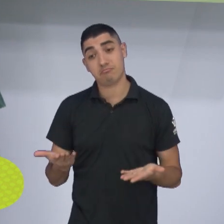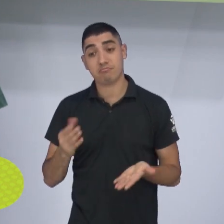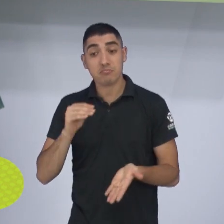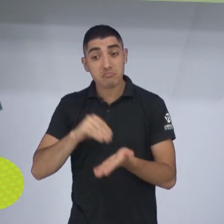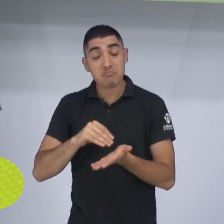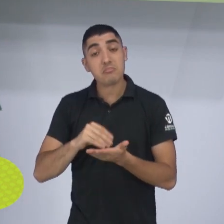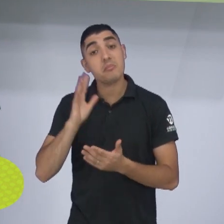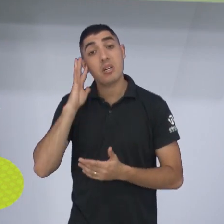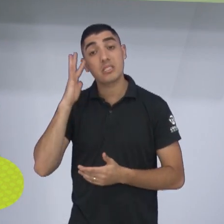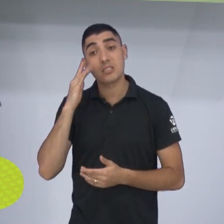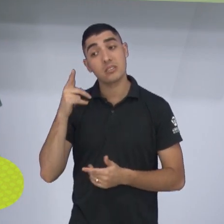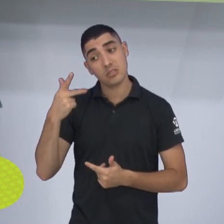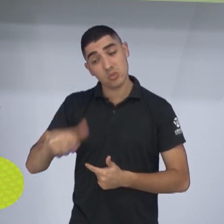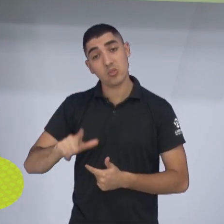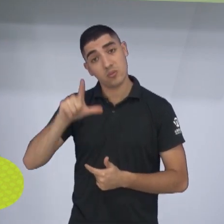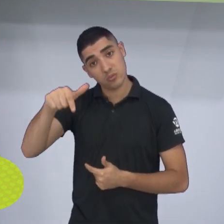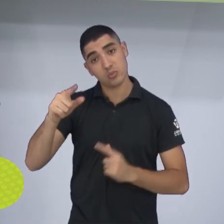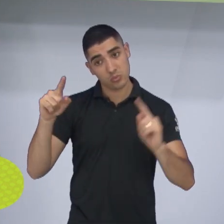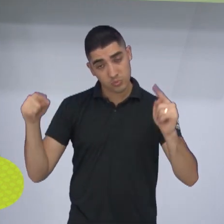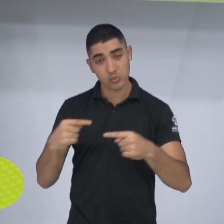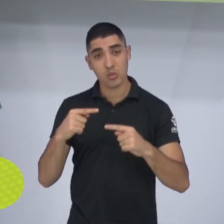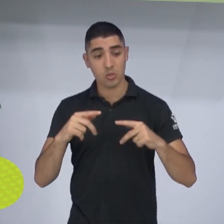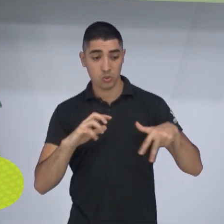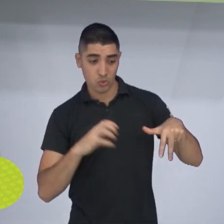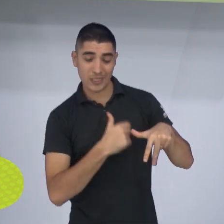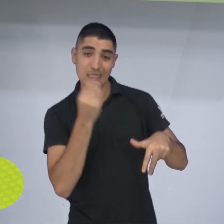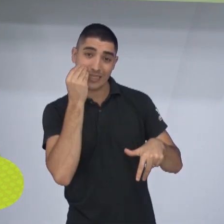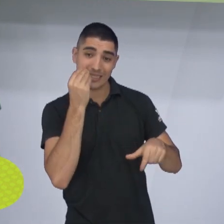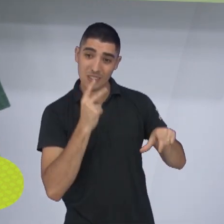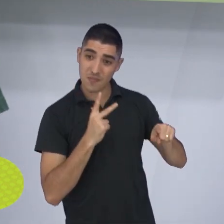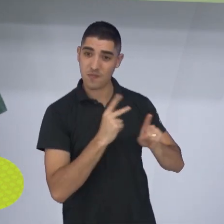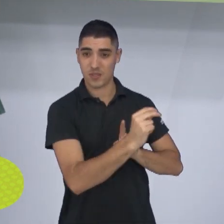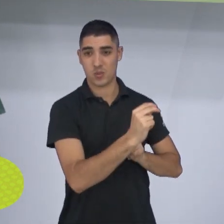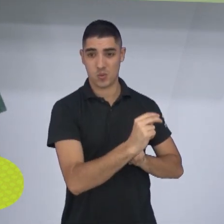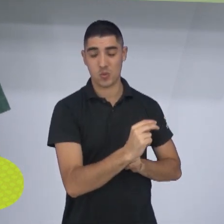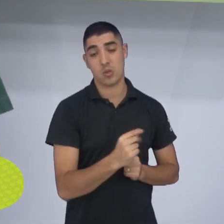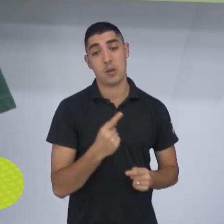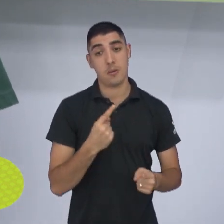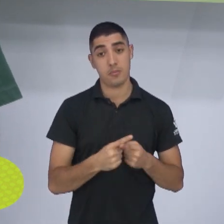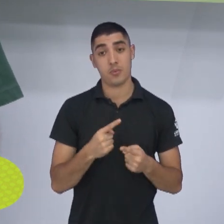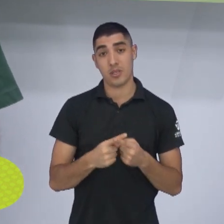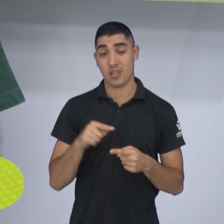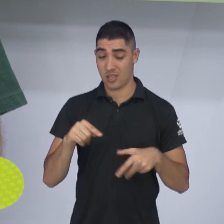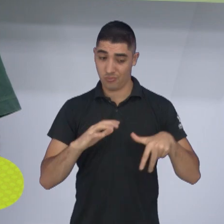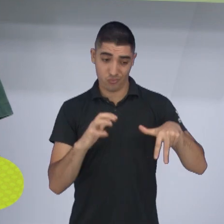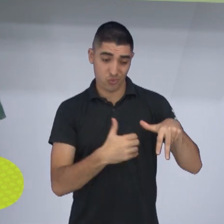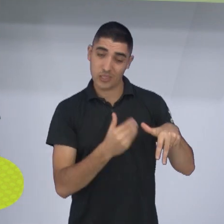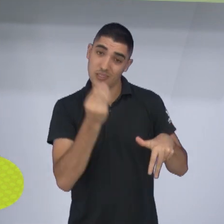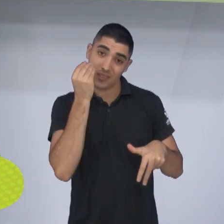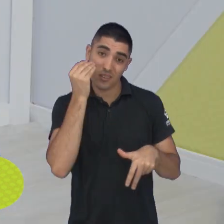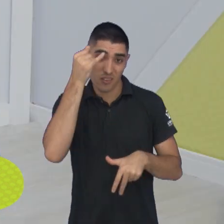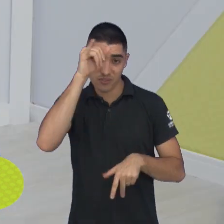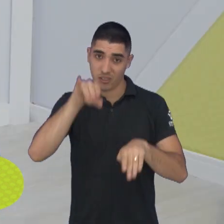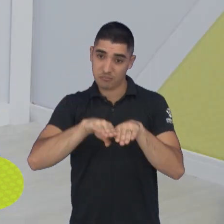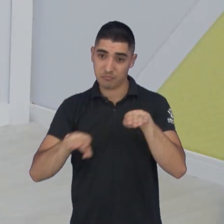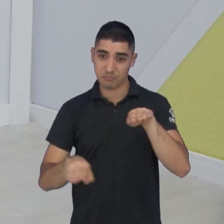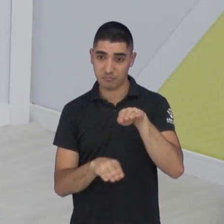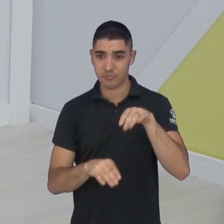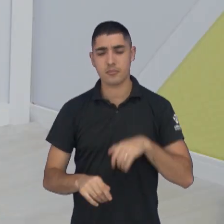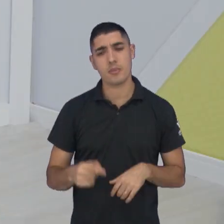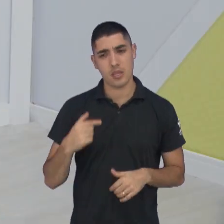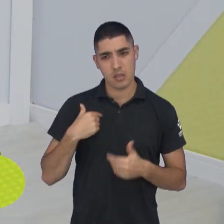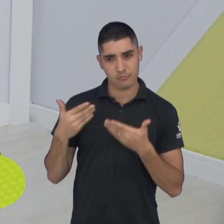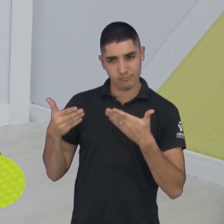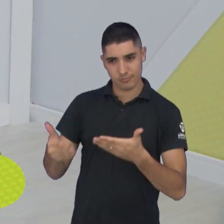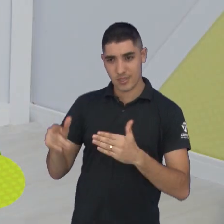próxima rodada o Joseense consiga uma vitória que vai ser, enfim, o campeonato do Joseense vai ser esse, lutar para não cair. A última vez que eu estive no